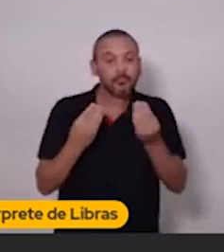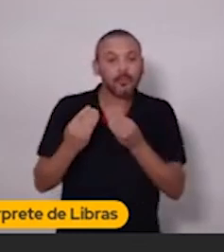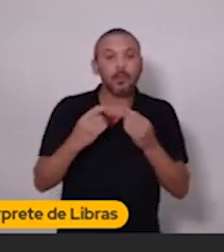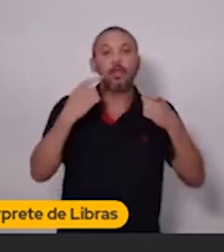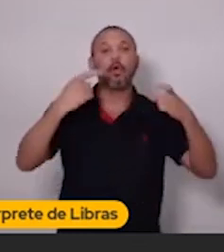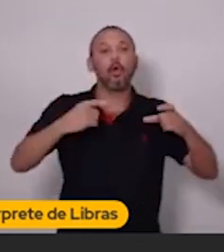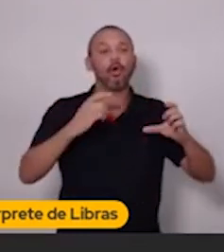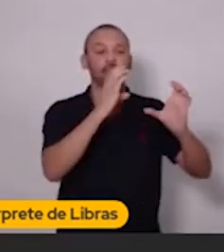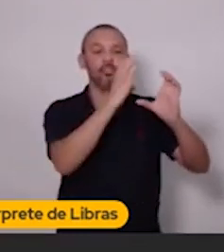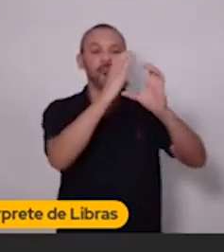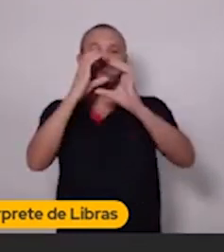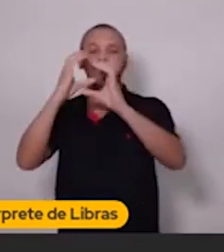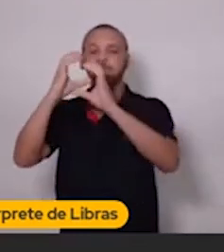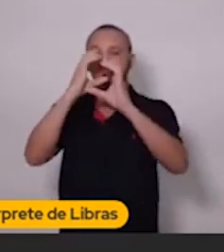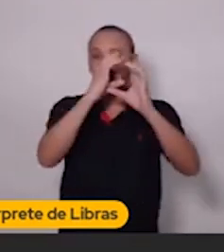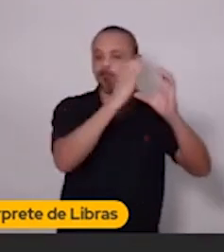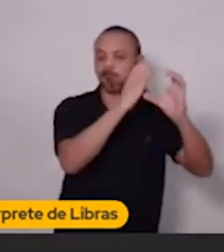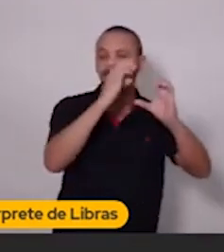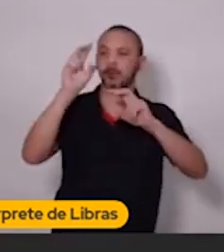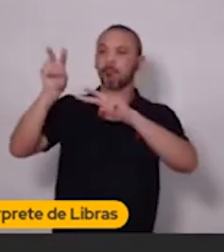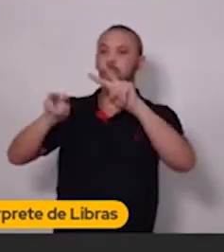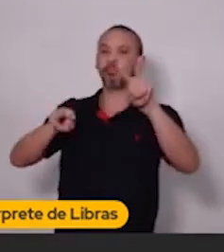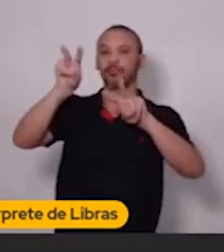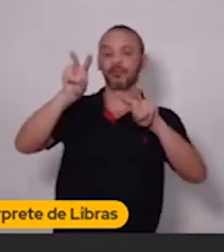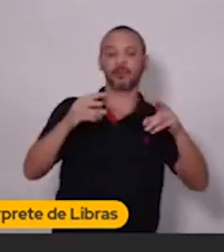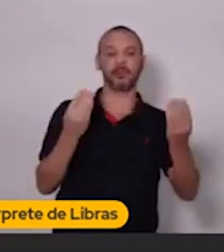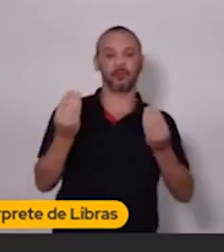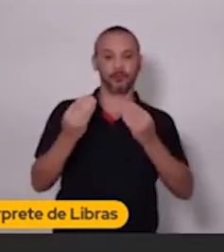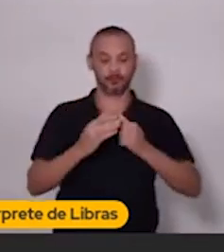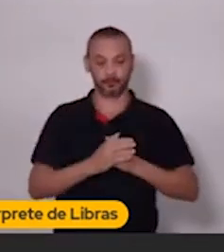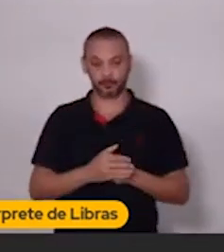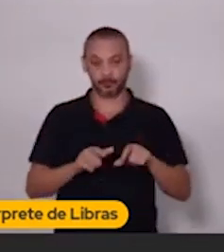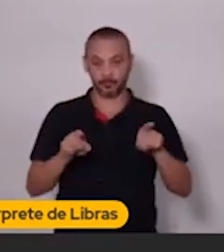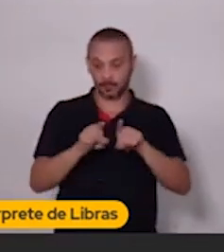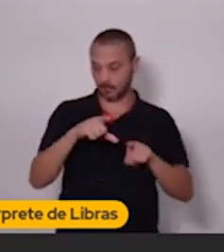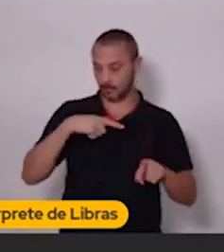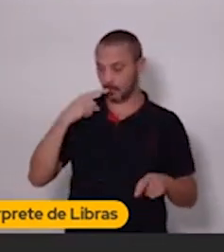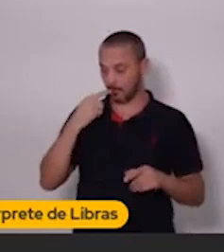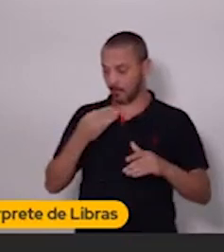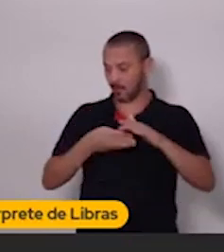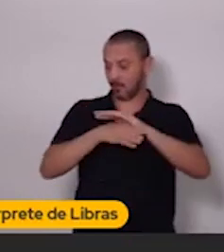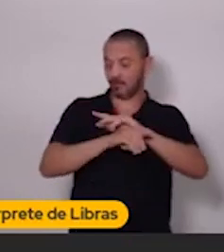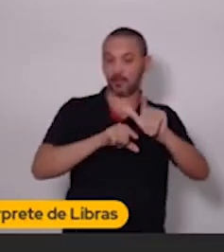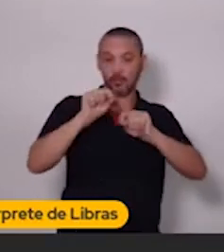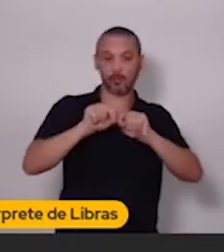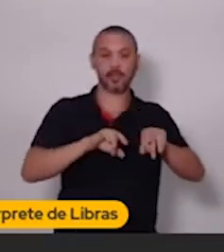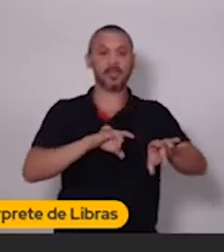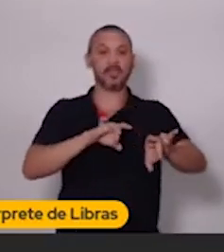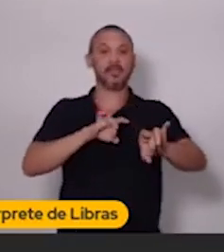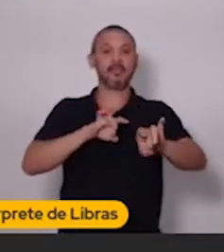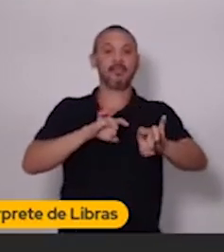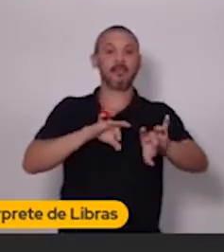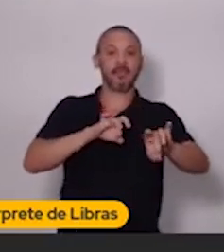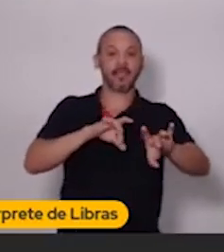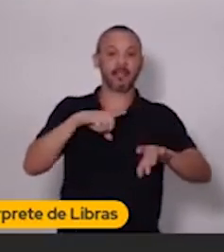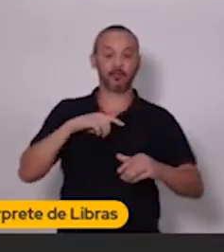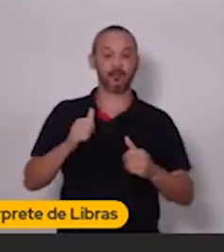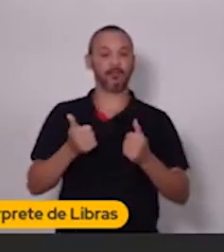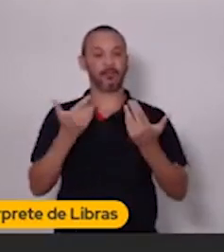vai ficar e para onde ela vai apontar. Também, nesse momento, são definidos os recursos técnicos que vão ser